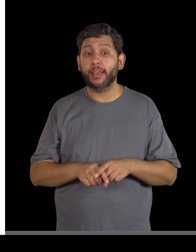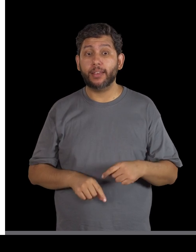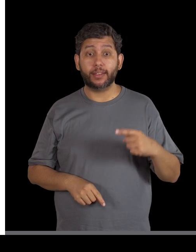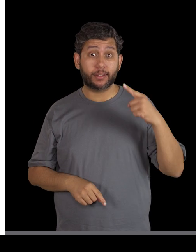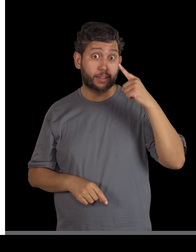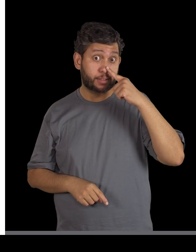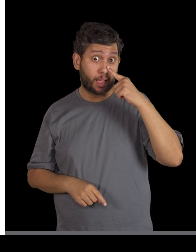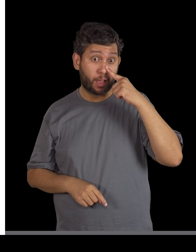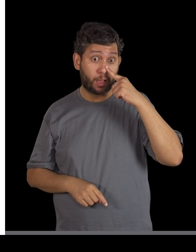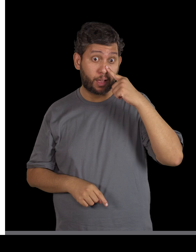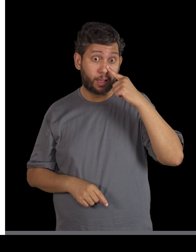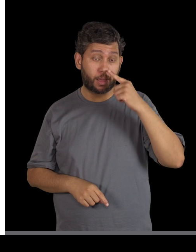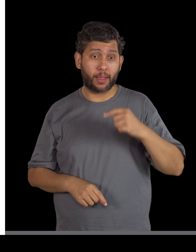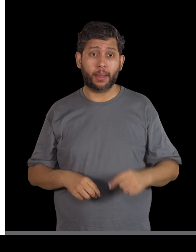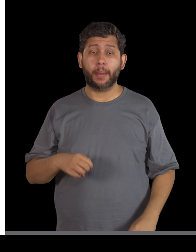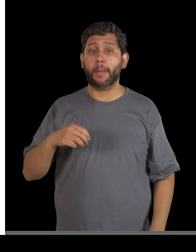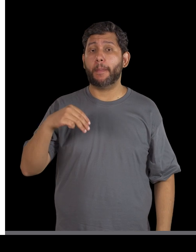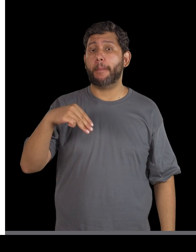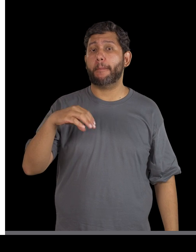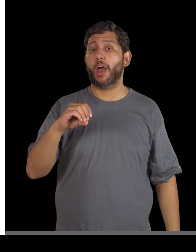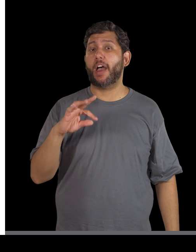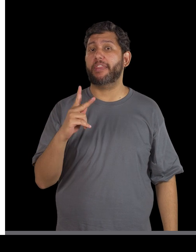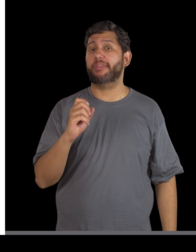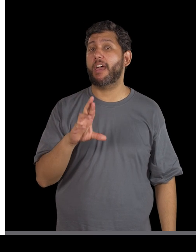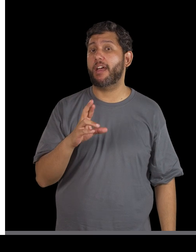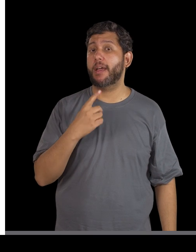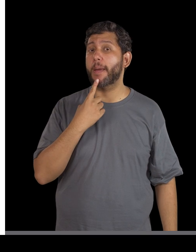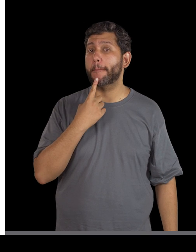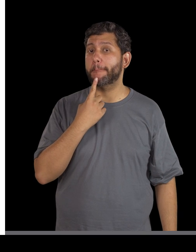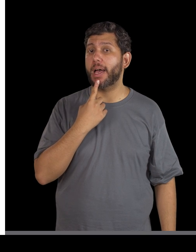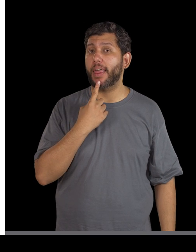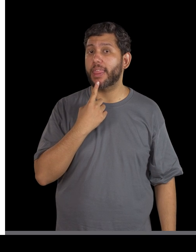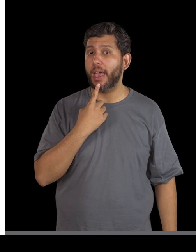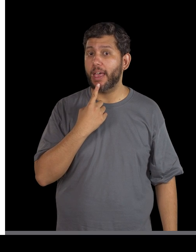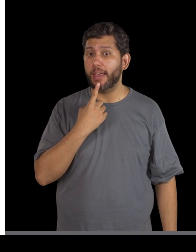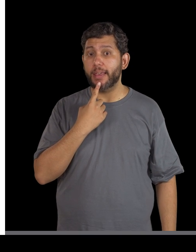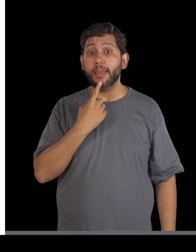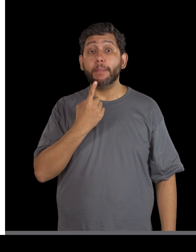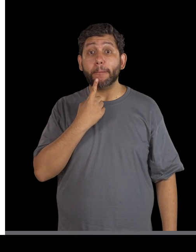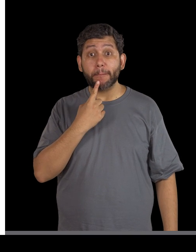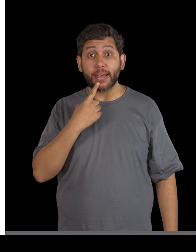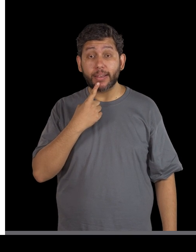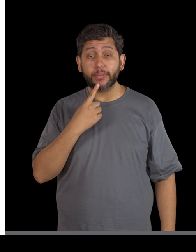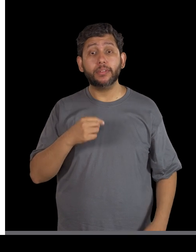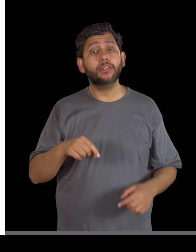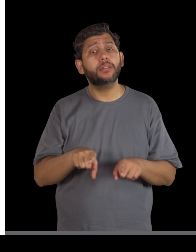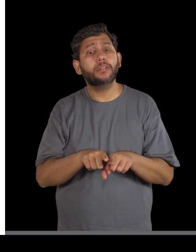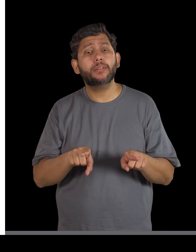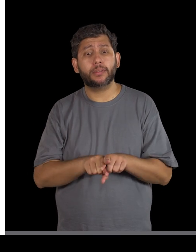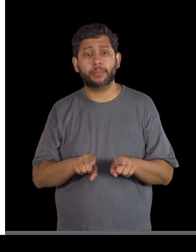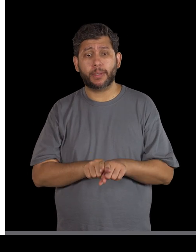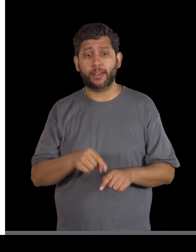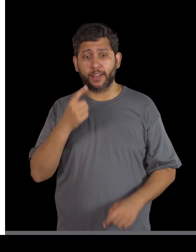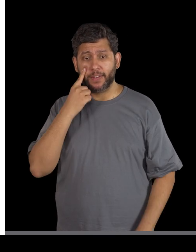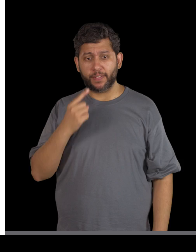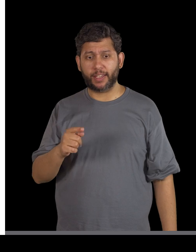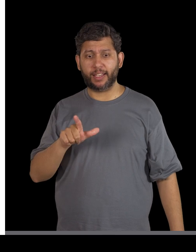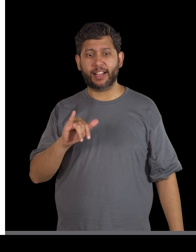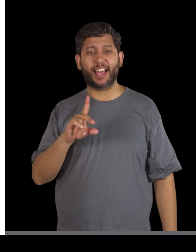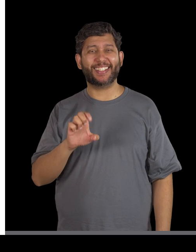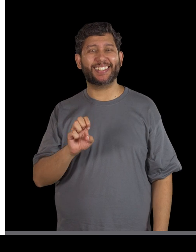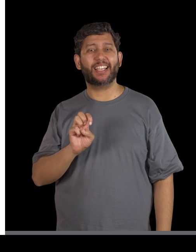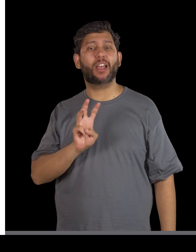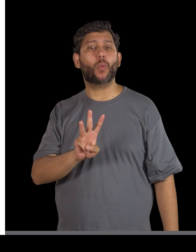em mother, mother, me, né, o ma. E a gente tem o glide,